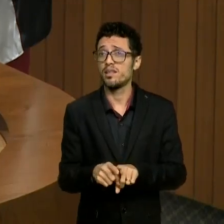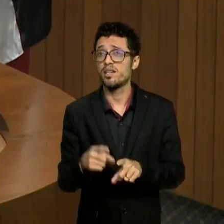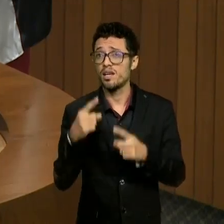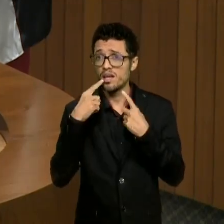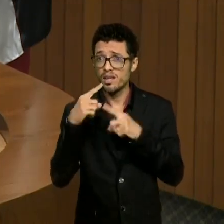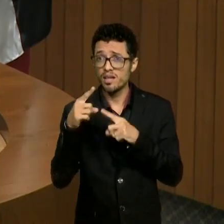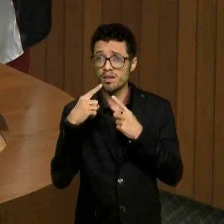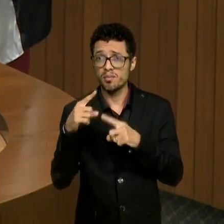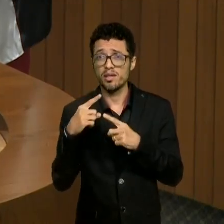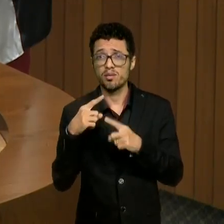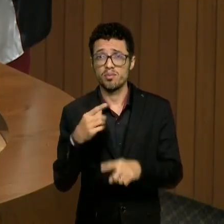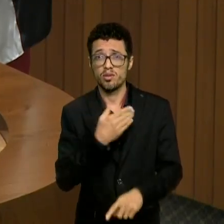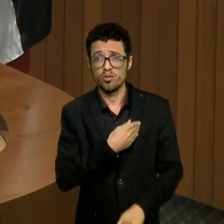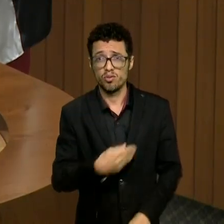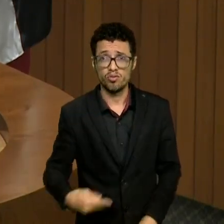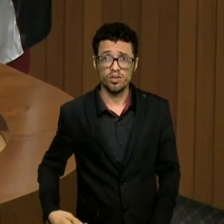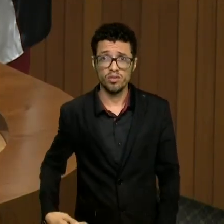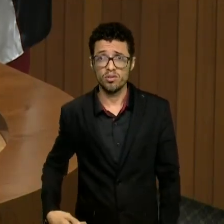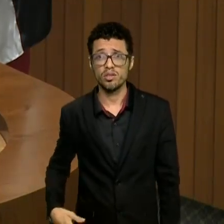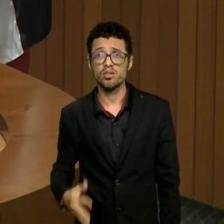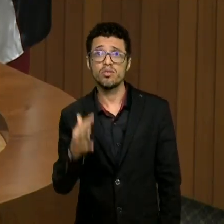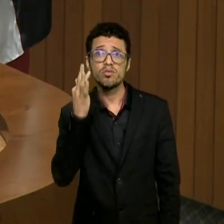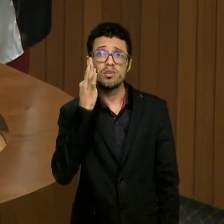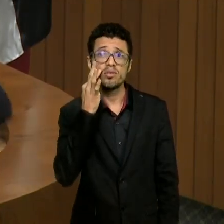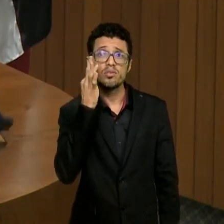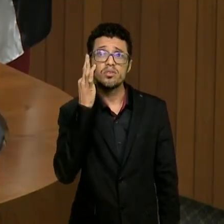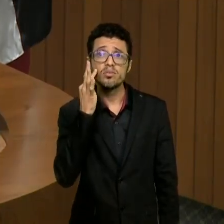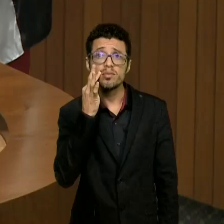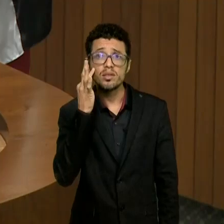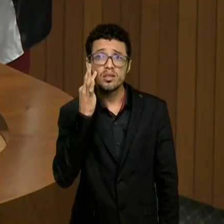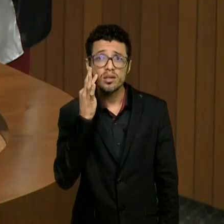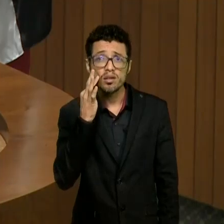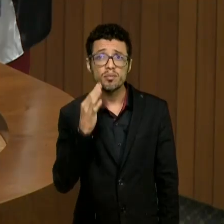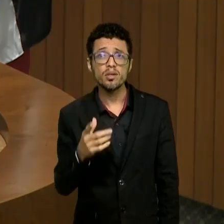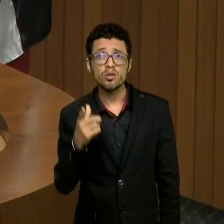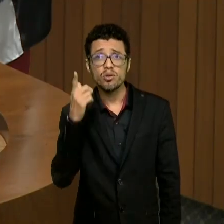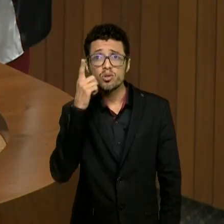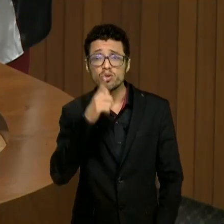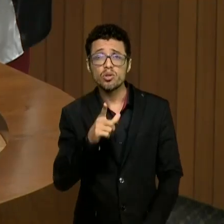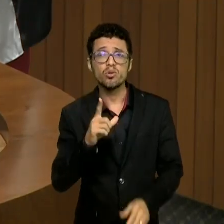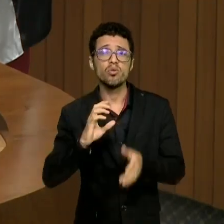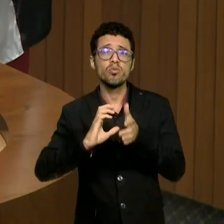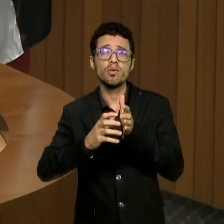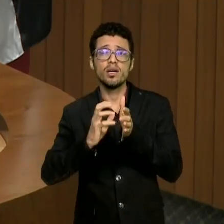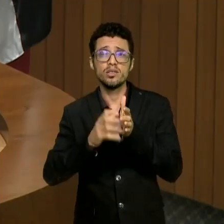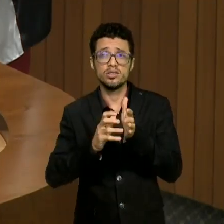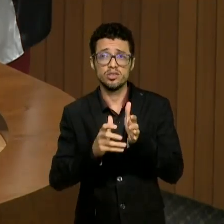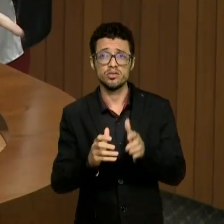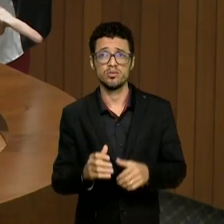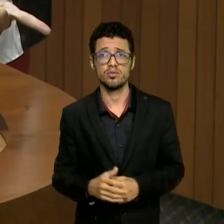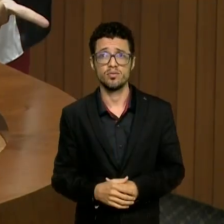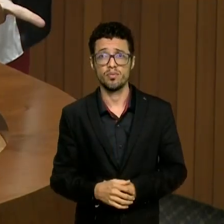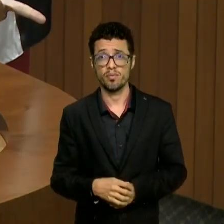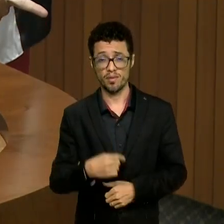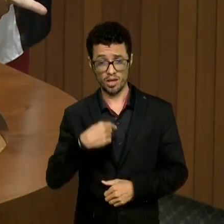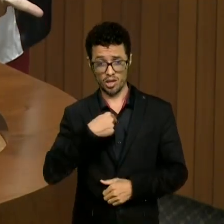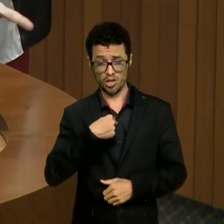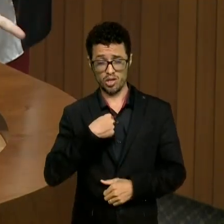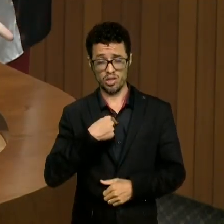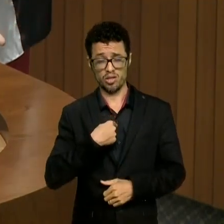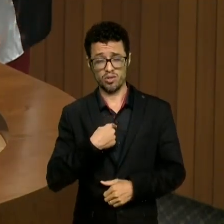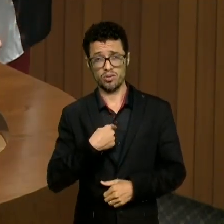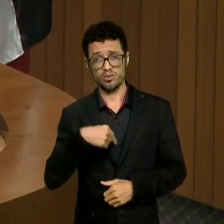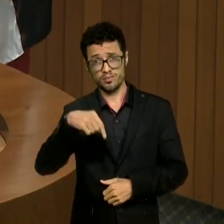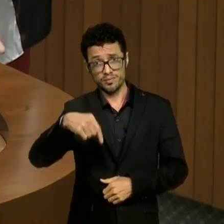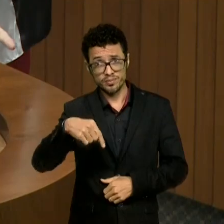que o Flávio Dino me arrumou um partido melhor naquela época, e eu, dessa vez, para sair candidato, tive que sair por